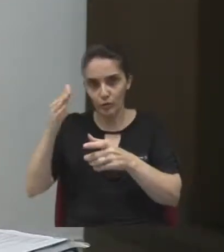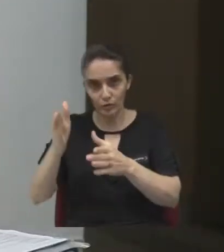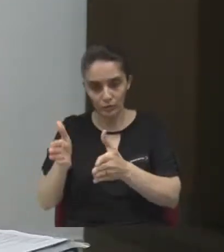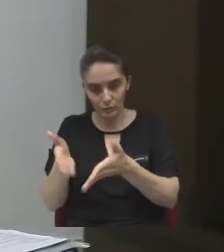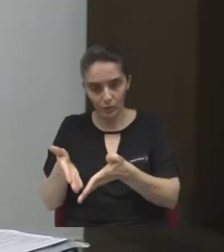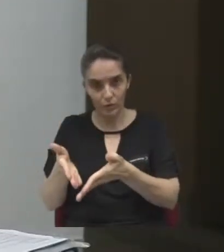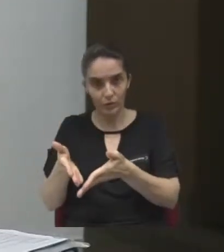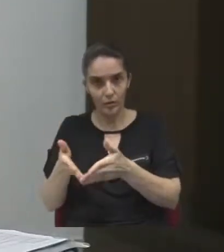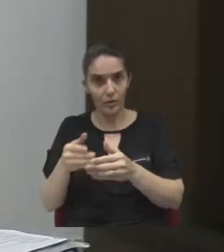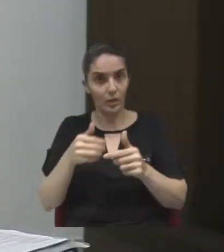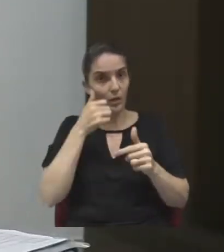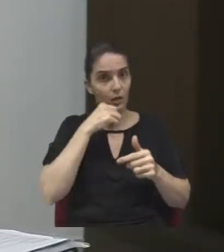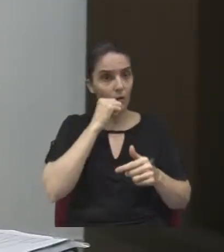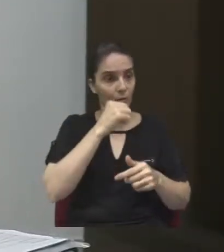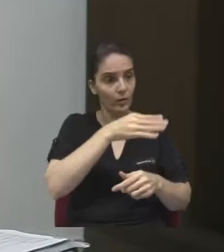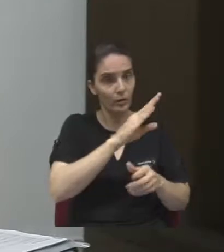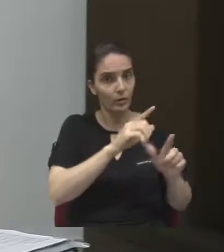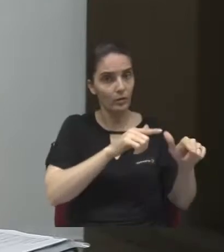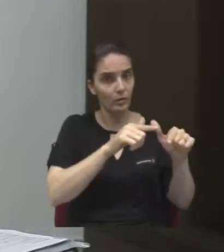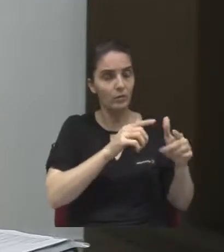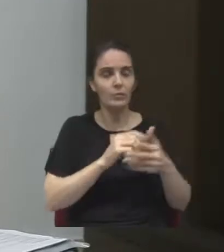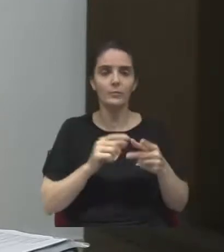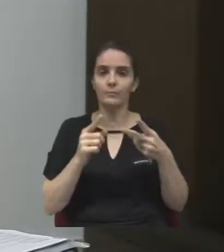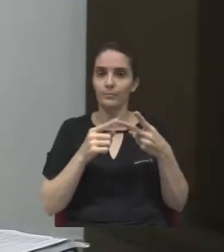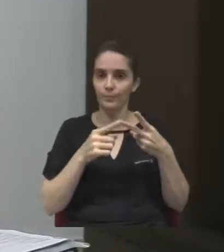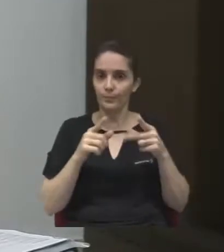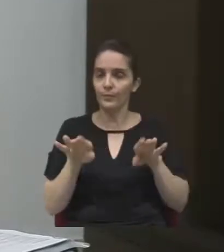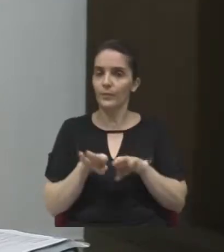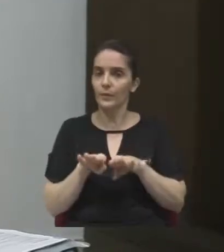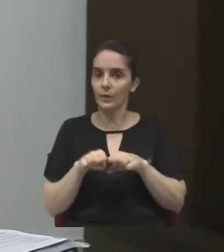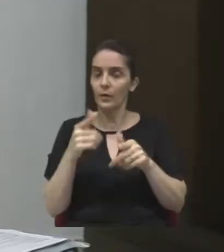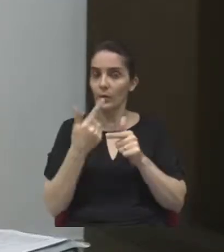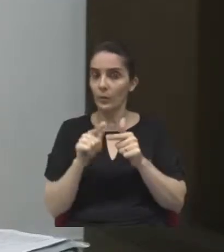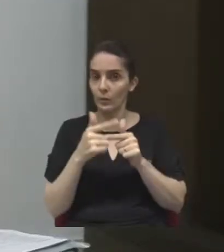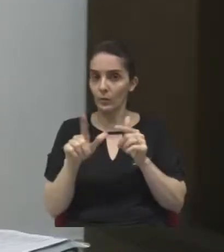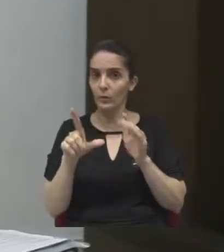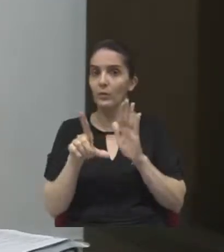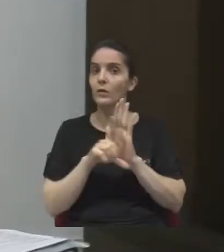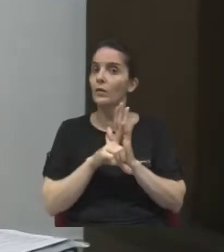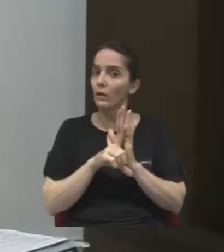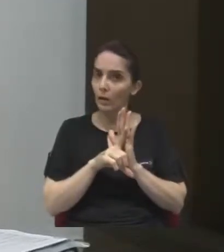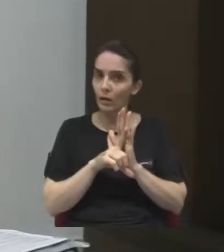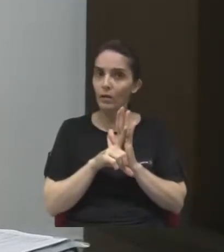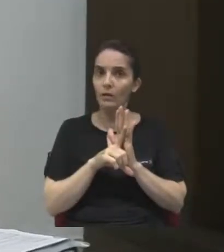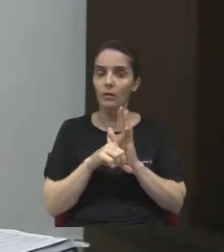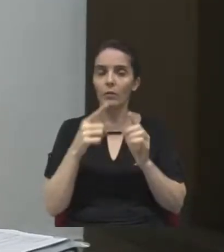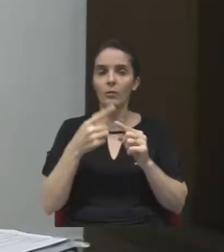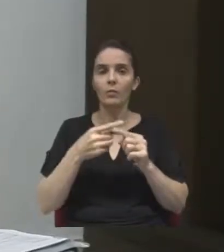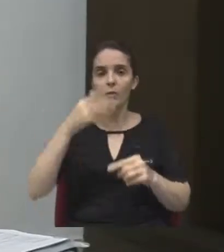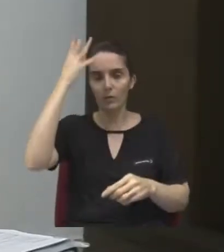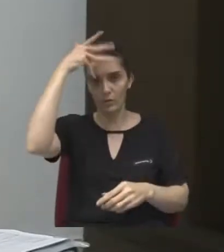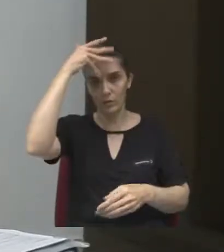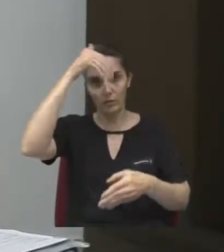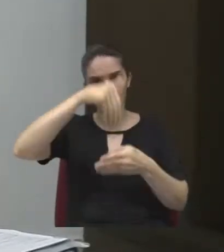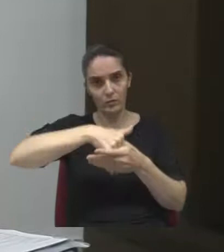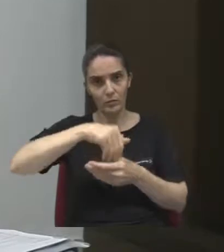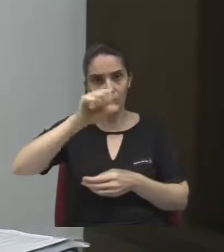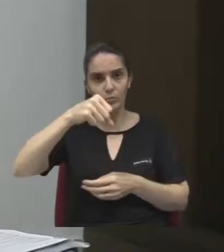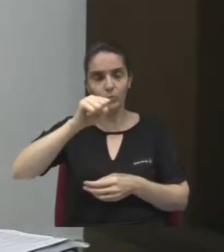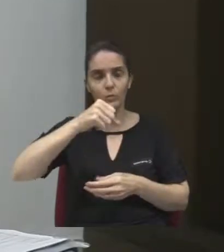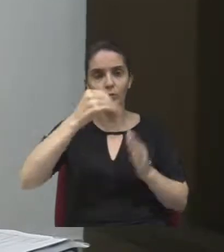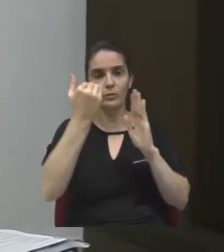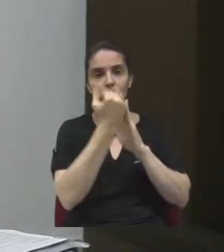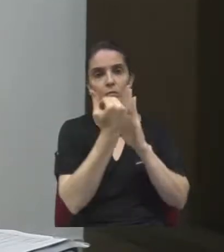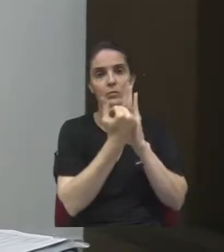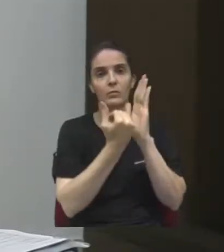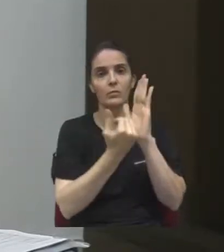da própria legislação, que aprovamos, e eu estava nessa casa e votei favorável à lista de